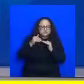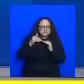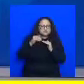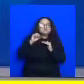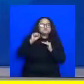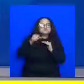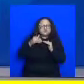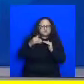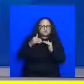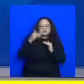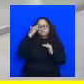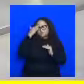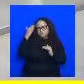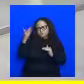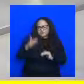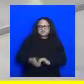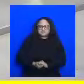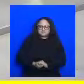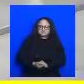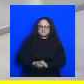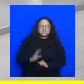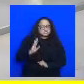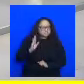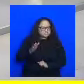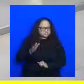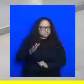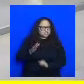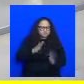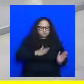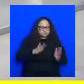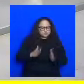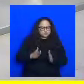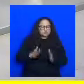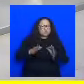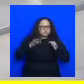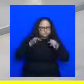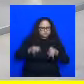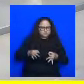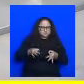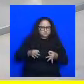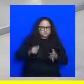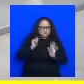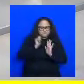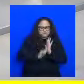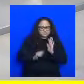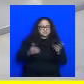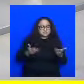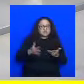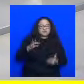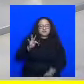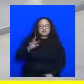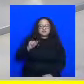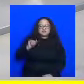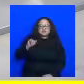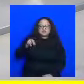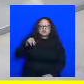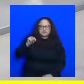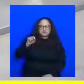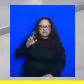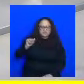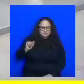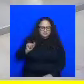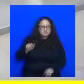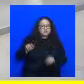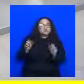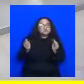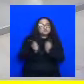Sim, confirmo. Obrigado. Primeira etapa da Time Mania realizada, validada. Agora a Tainara, nossa garota da sorte, e